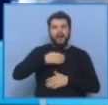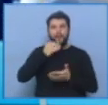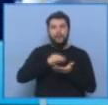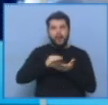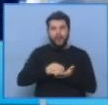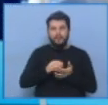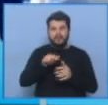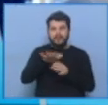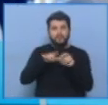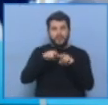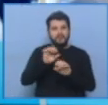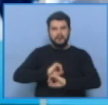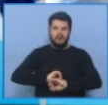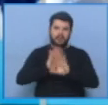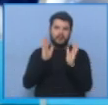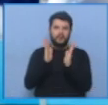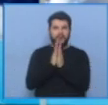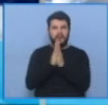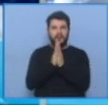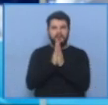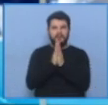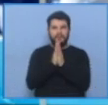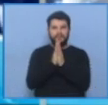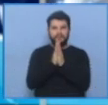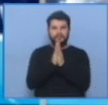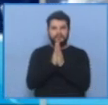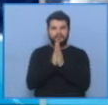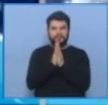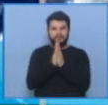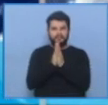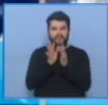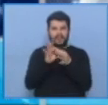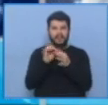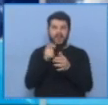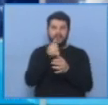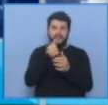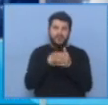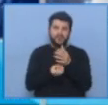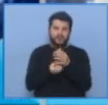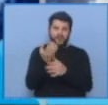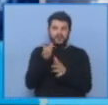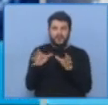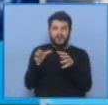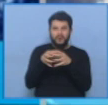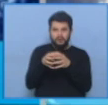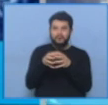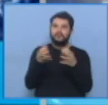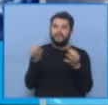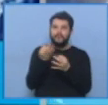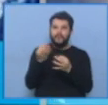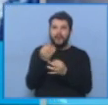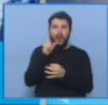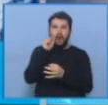caso é evidente que a Igreja estava na origem do sofrimento de um conjunto considerável